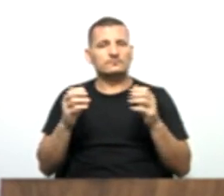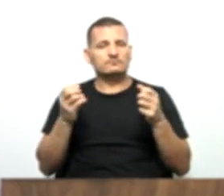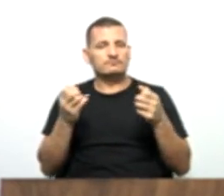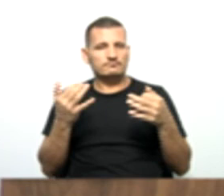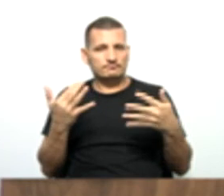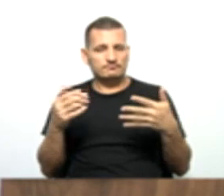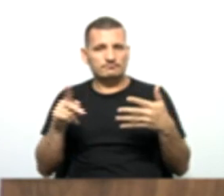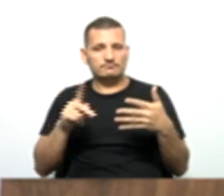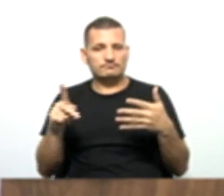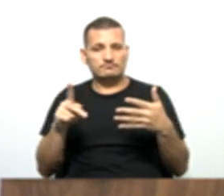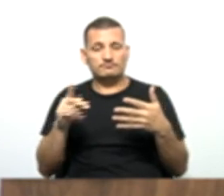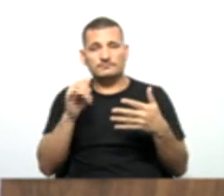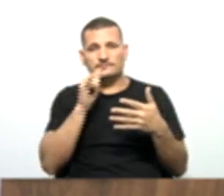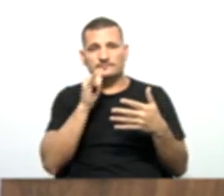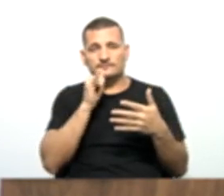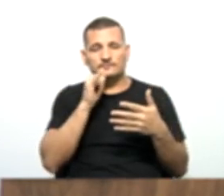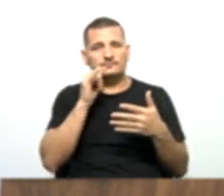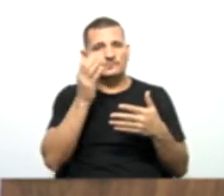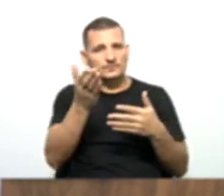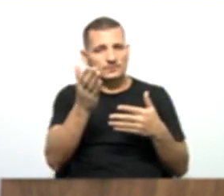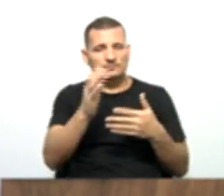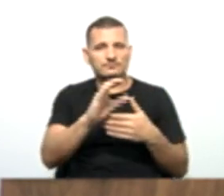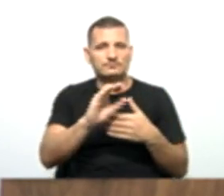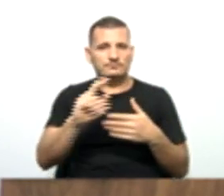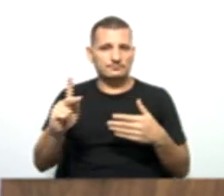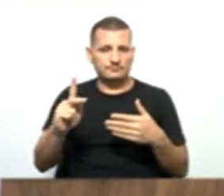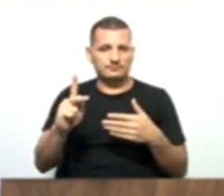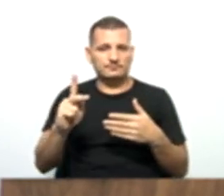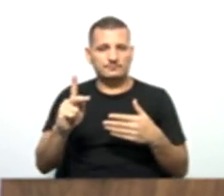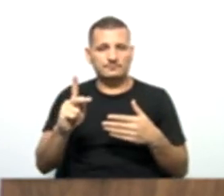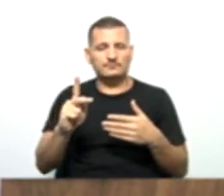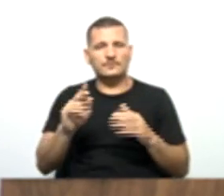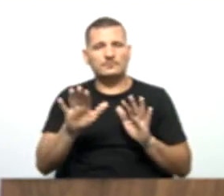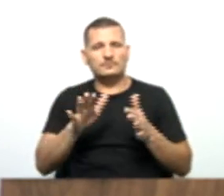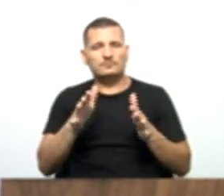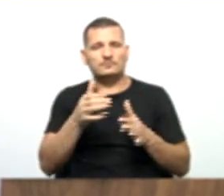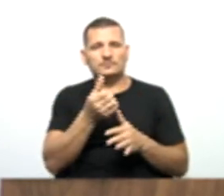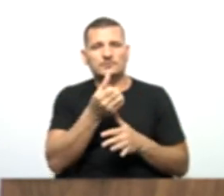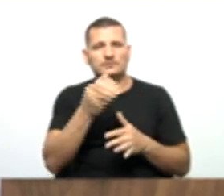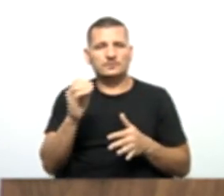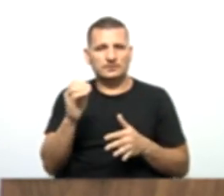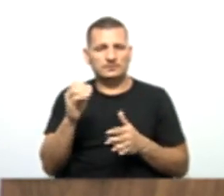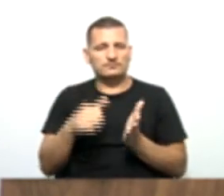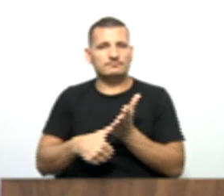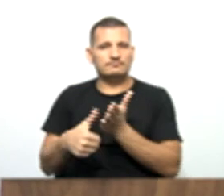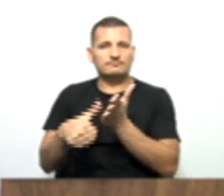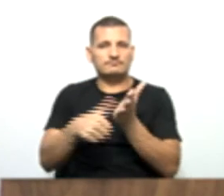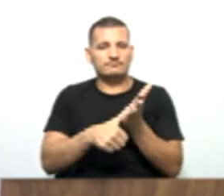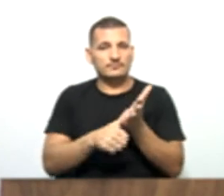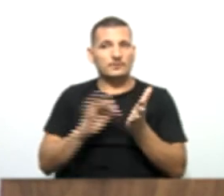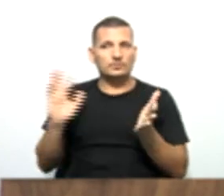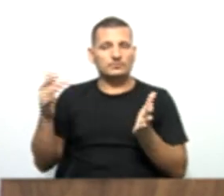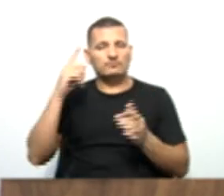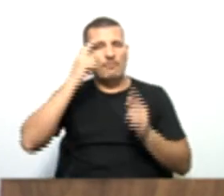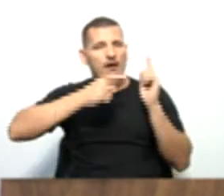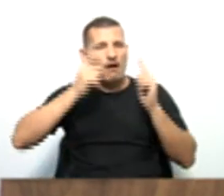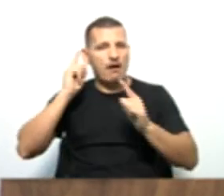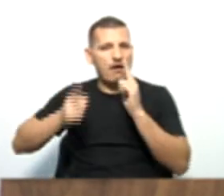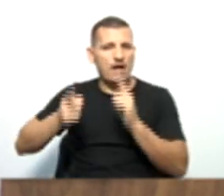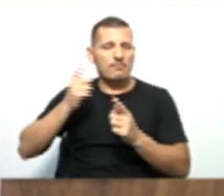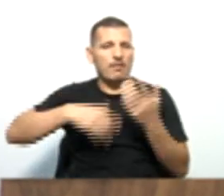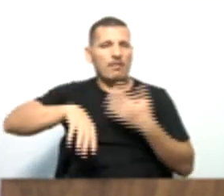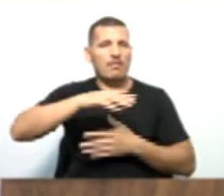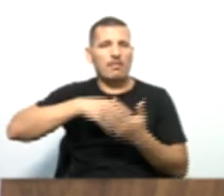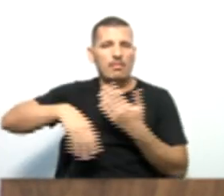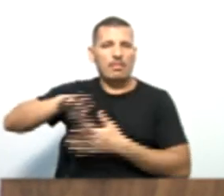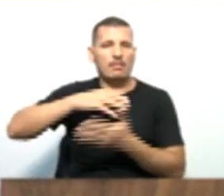falou. Imaginem só você aí na sua cooperativa, digamos com 60 cooperados e todo mundo mandando, né? E todo mundo